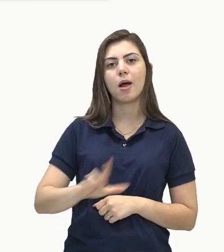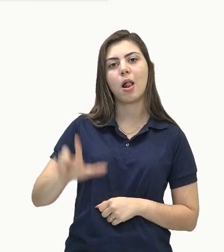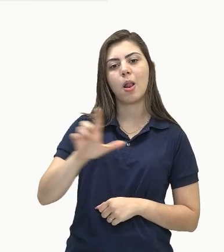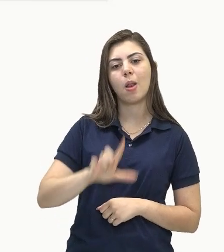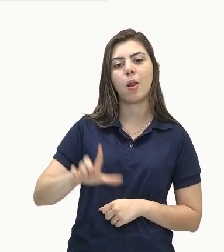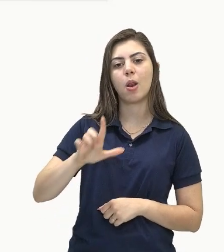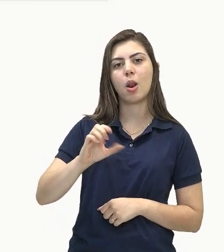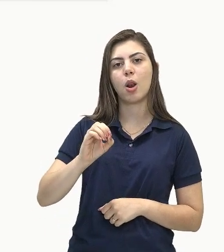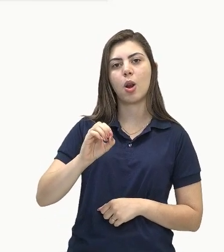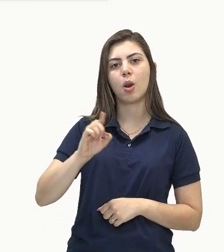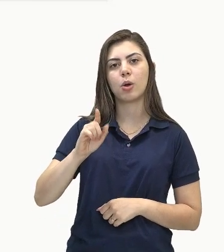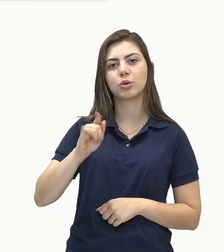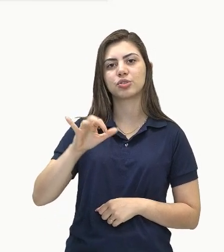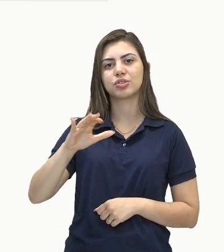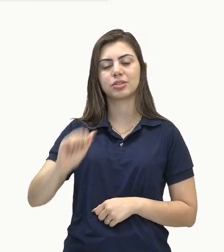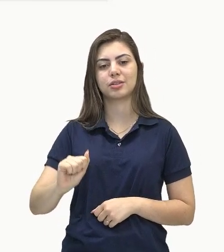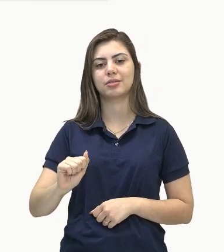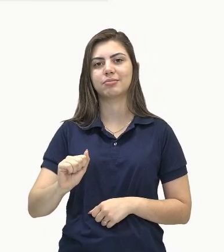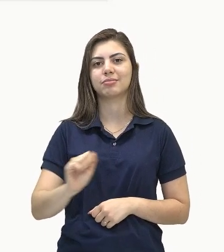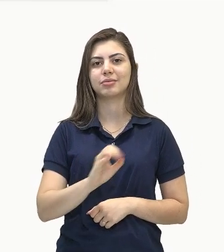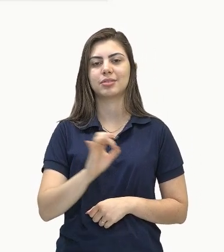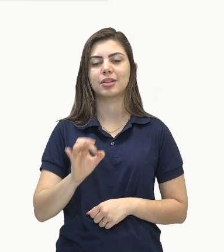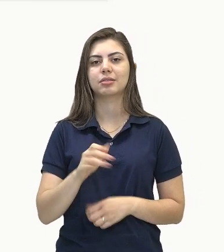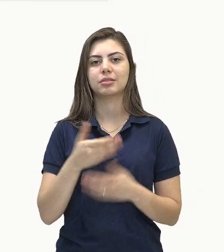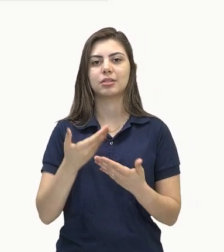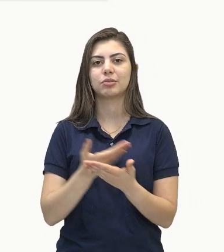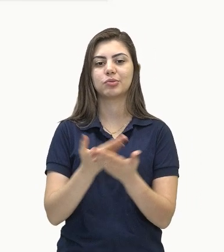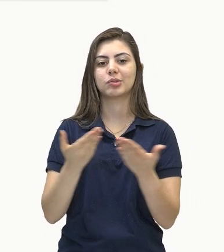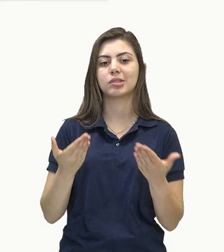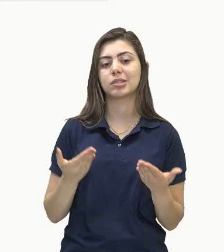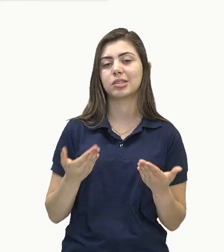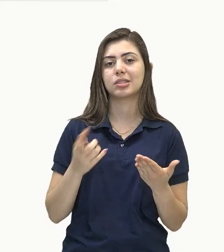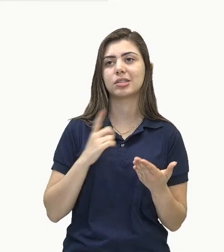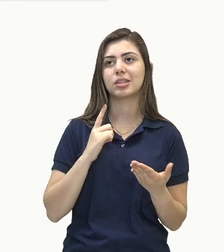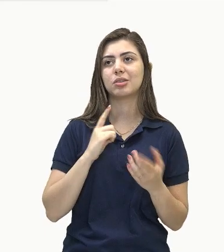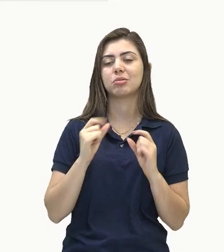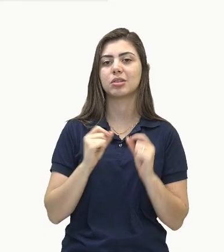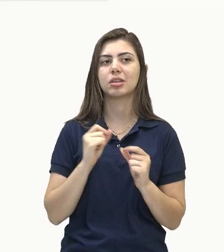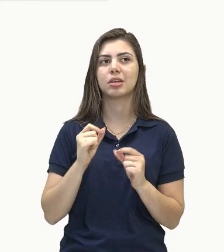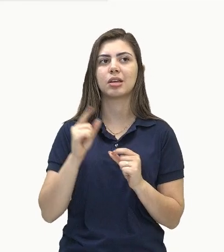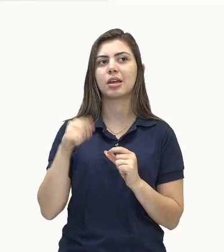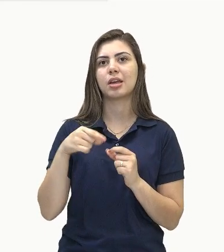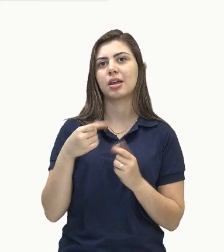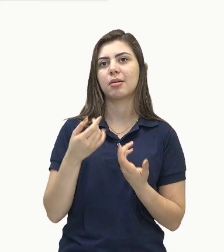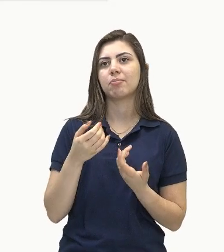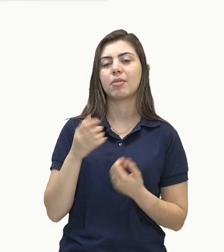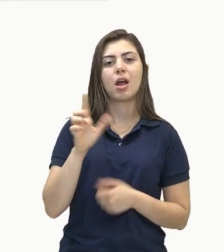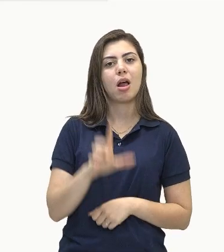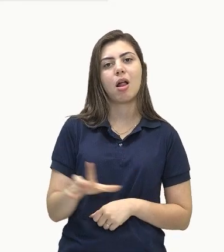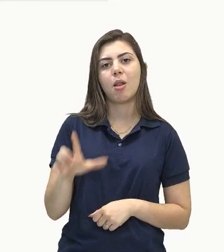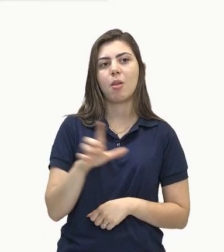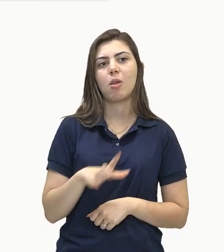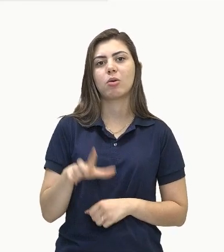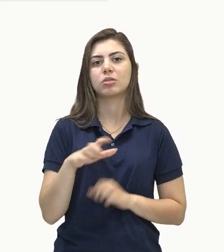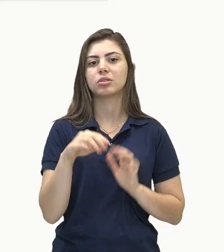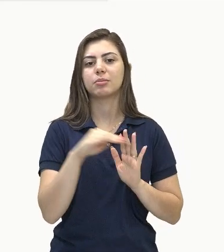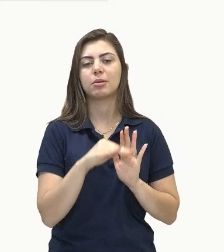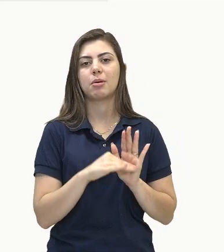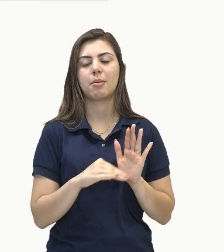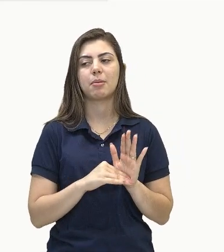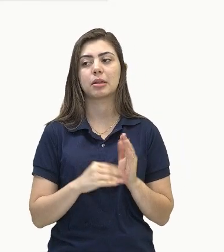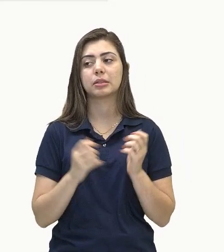realizado por meio da lógica. Você vai utilizar a lógica para convencer alguém,